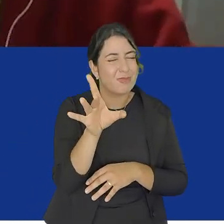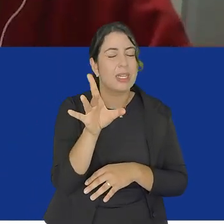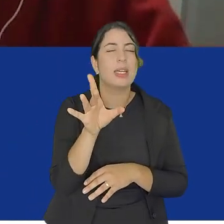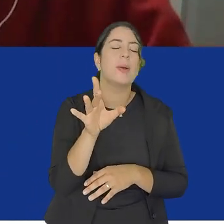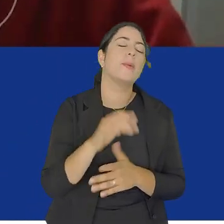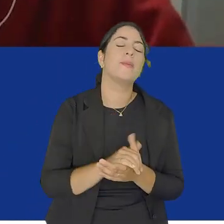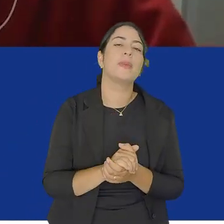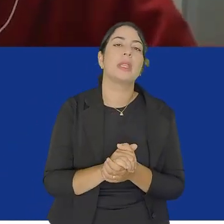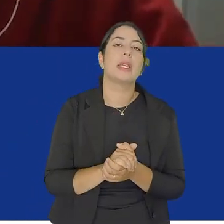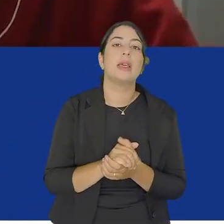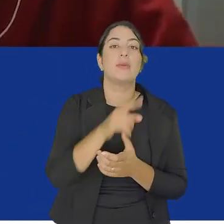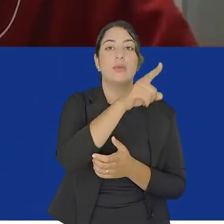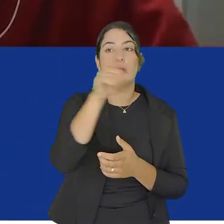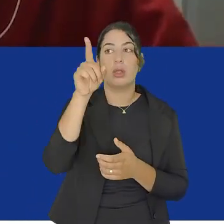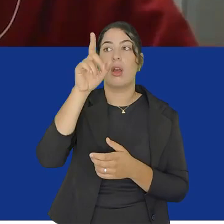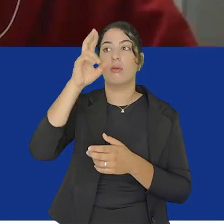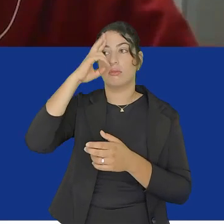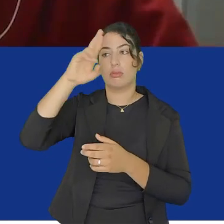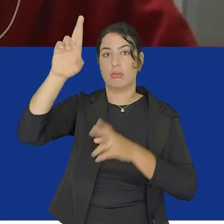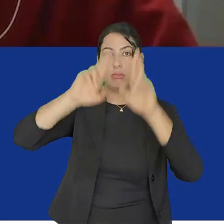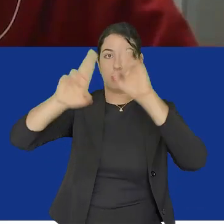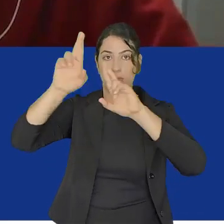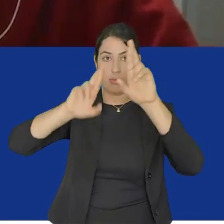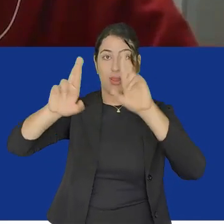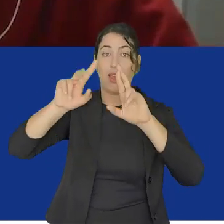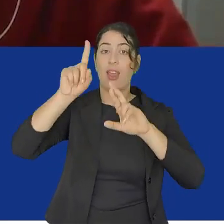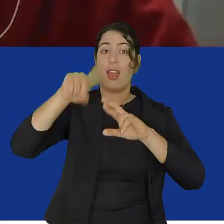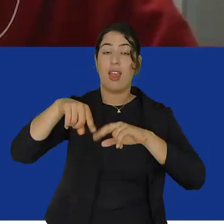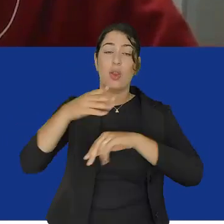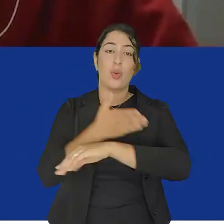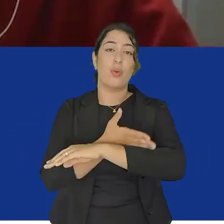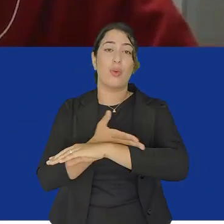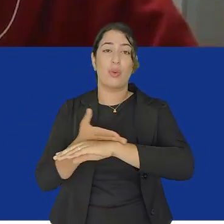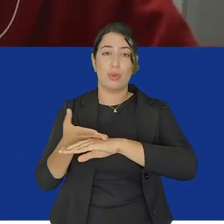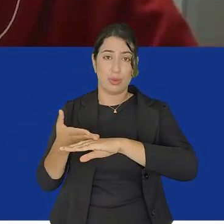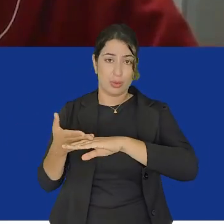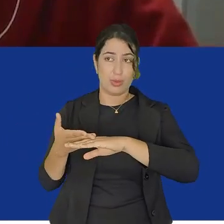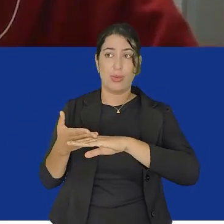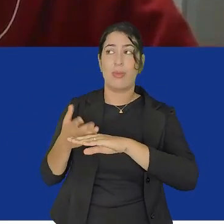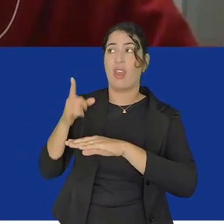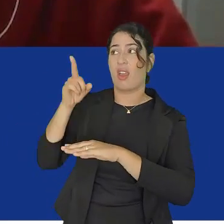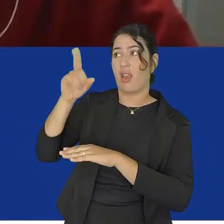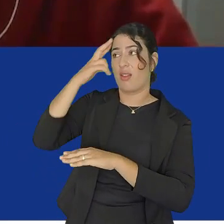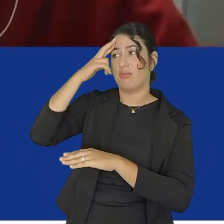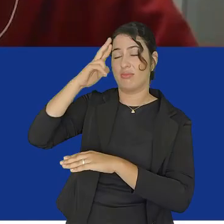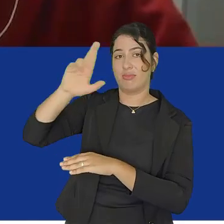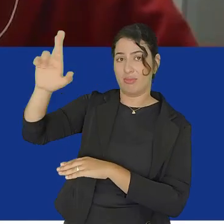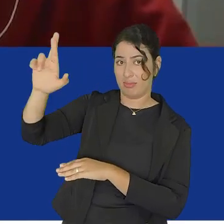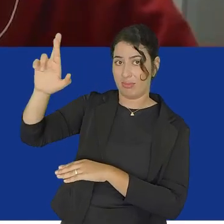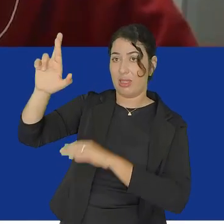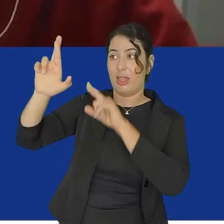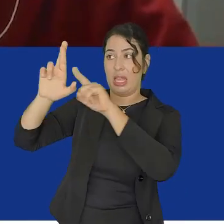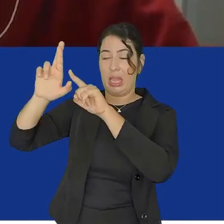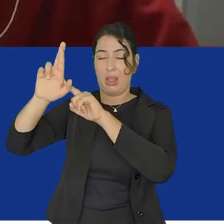relação às lideranças, porque é muito comum que sejam apontados líderes, gestores, enfim,